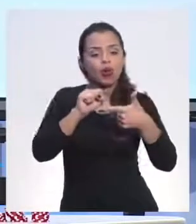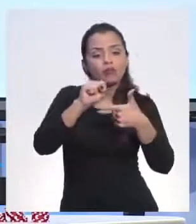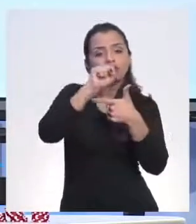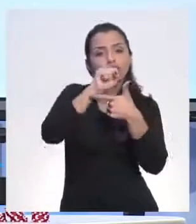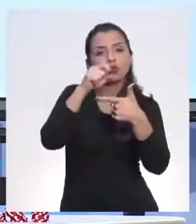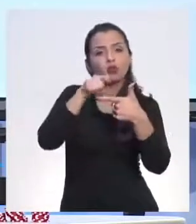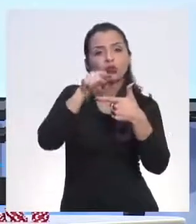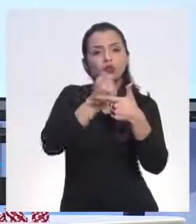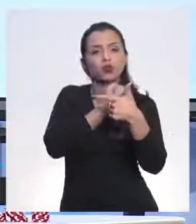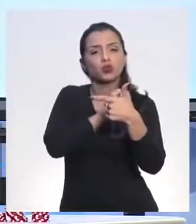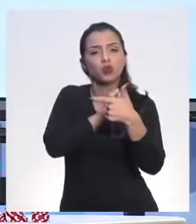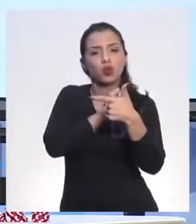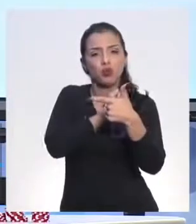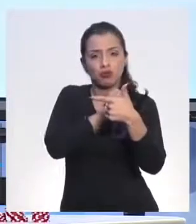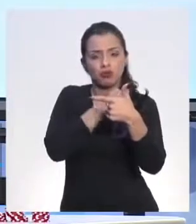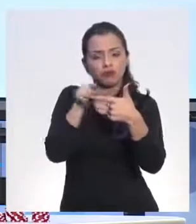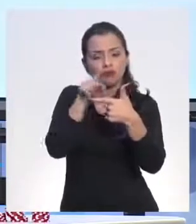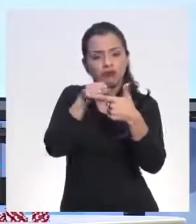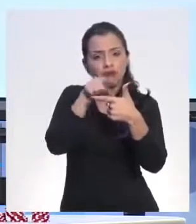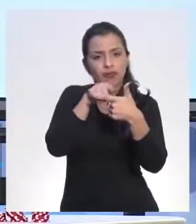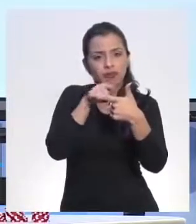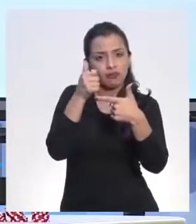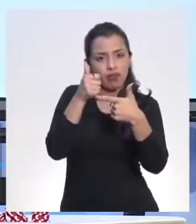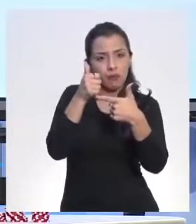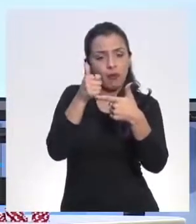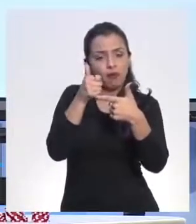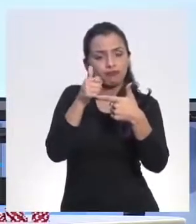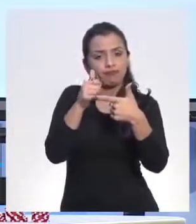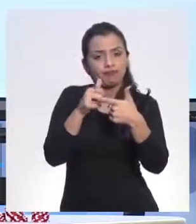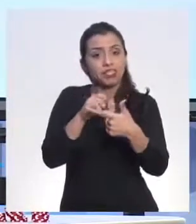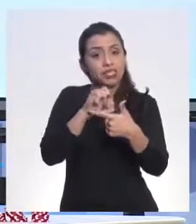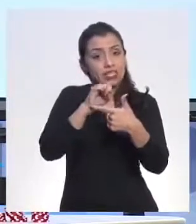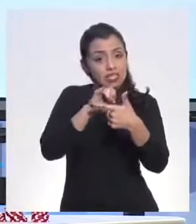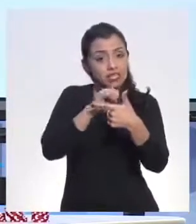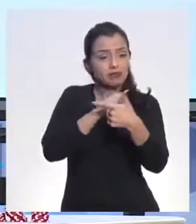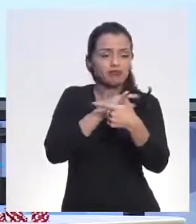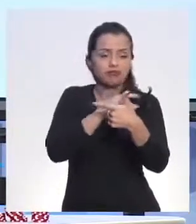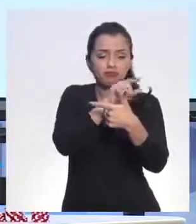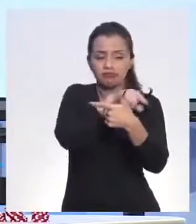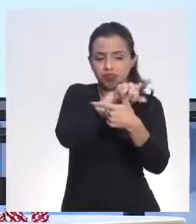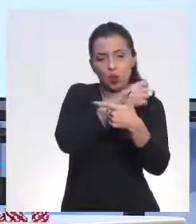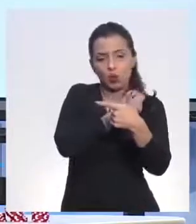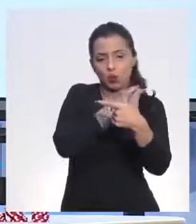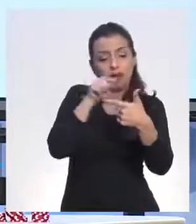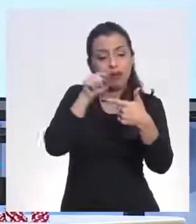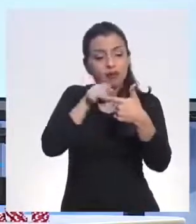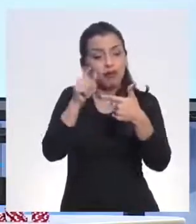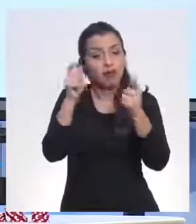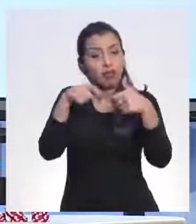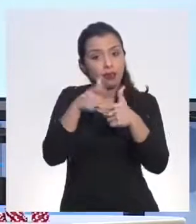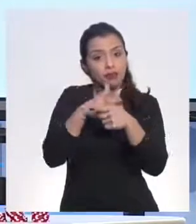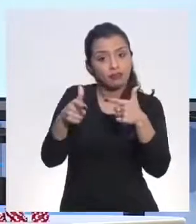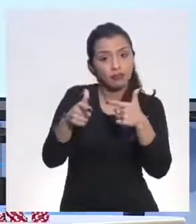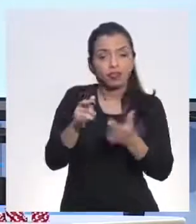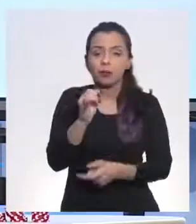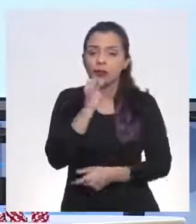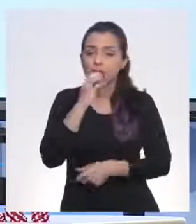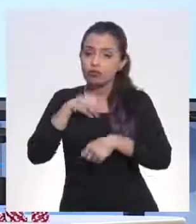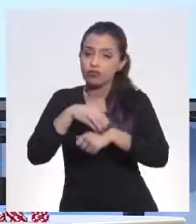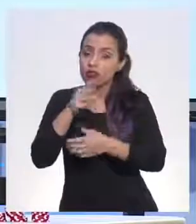aí, o meu divisor. Eu consegui dividir por um número, é divisor. Dica, geralmente a gente sempre consegue dividir por 1, né,